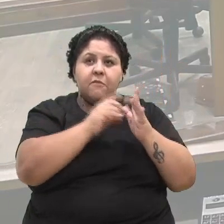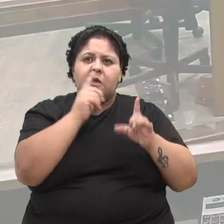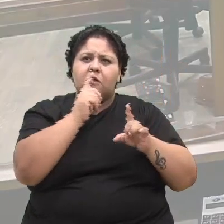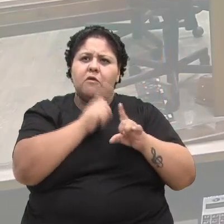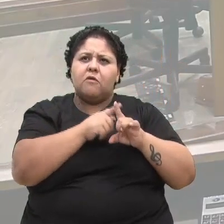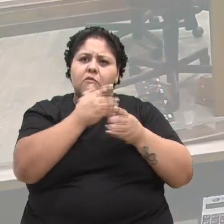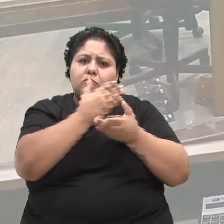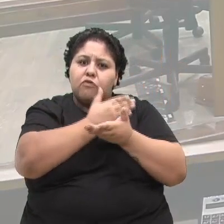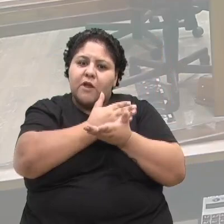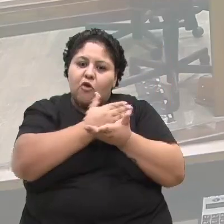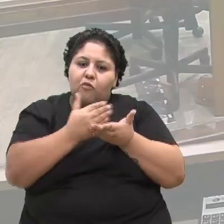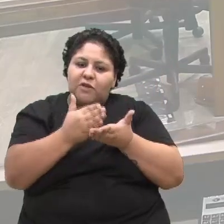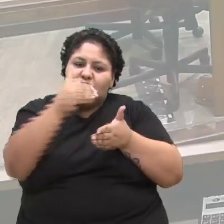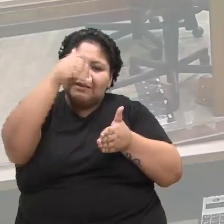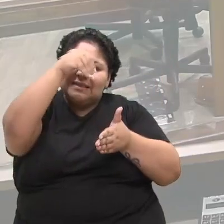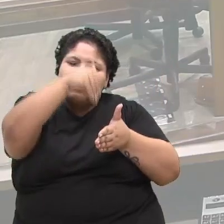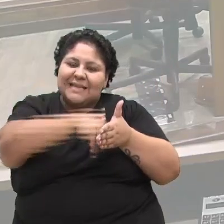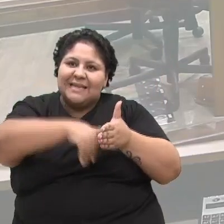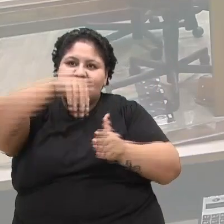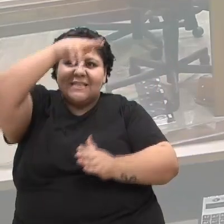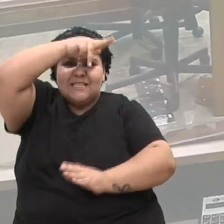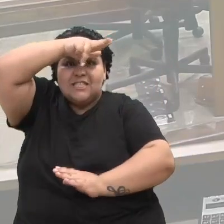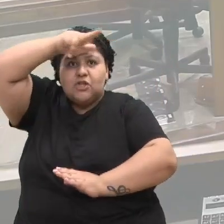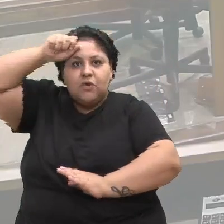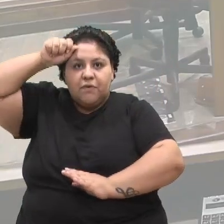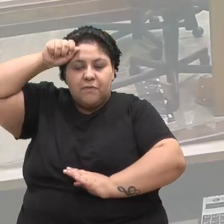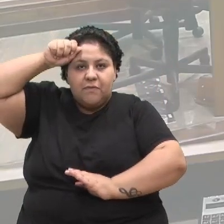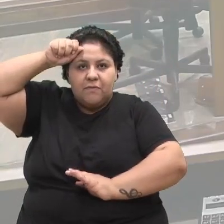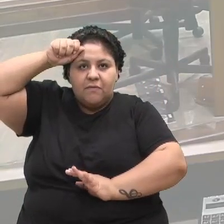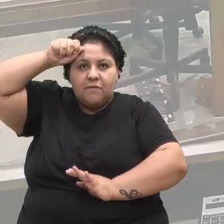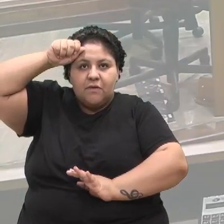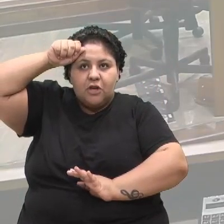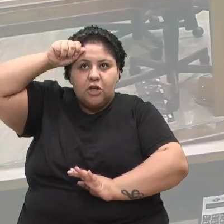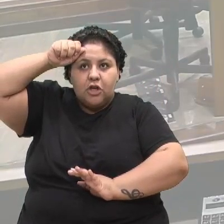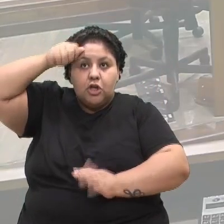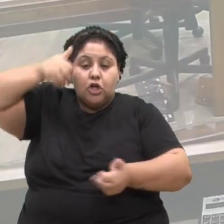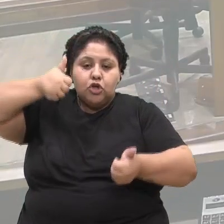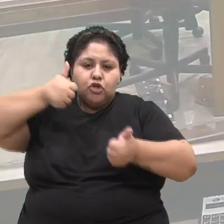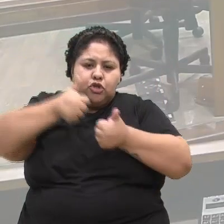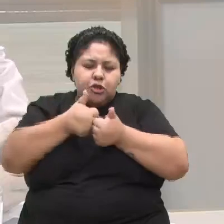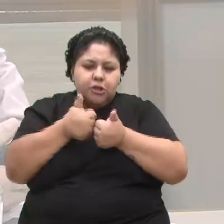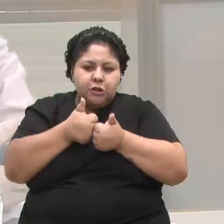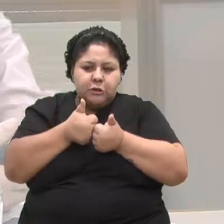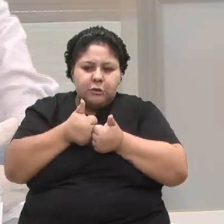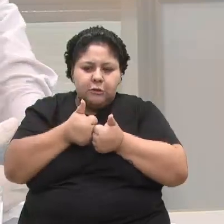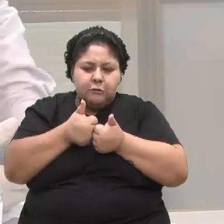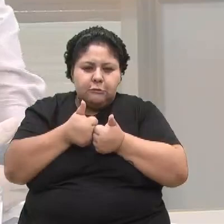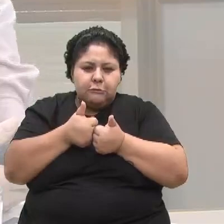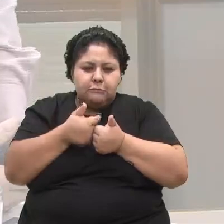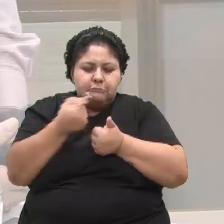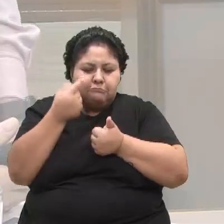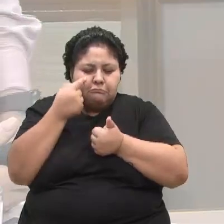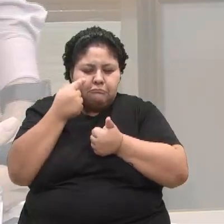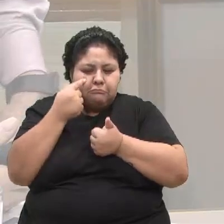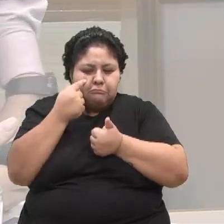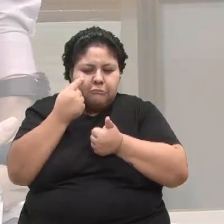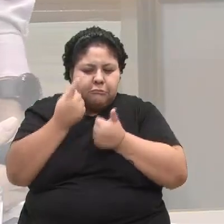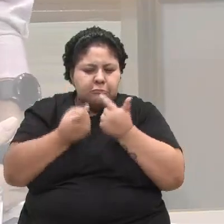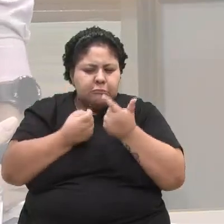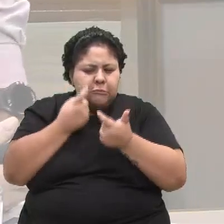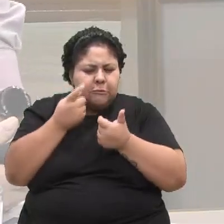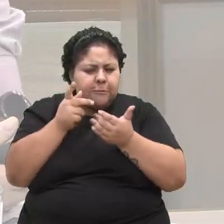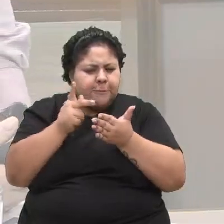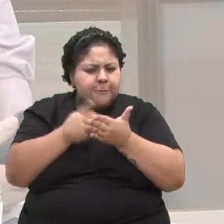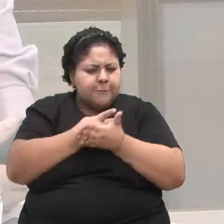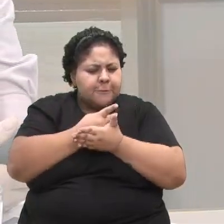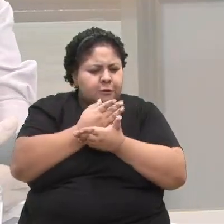de dentro da prefeitura, partiu dos servidores que estão ali, que acabaram, né, vendo algumas suspeitas,